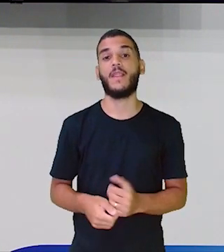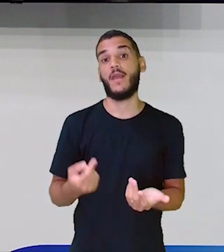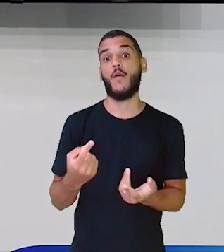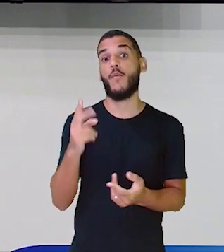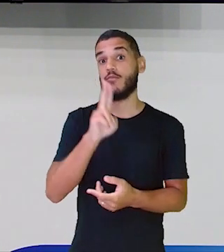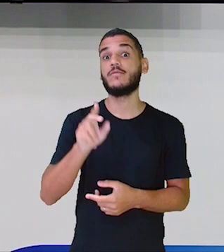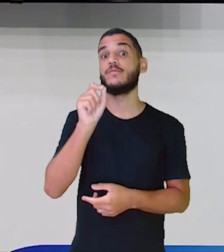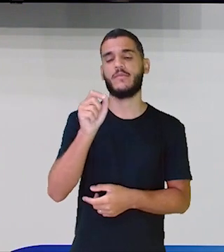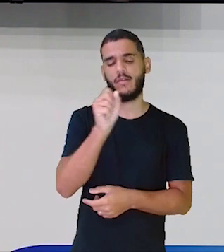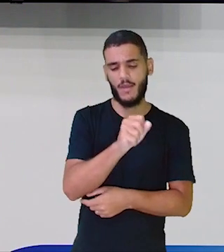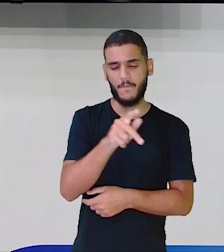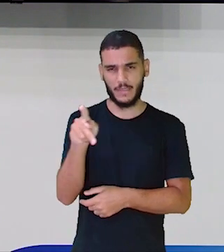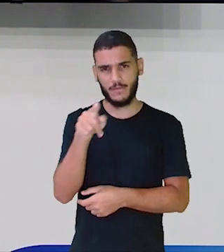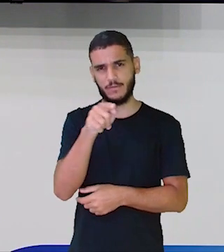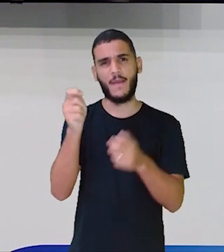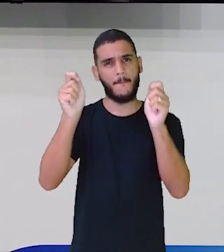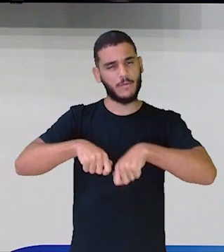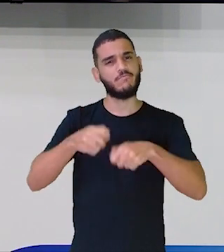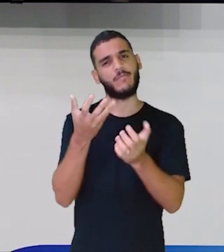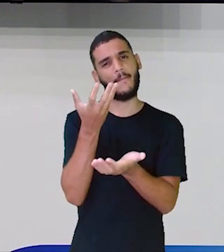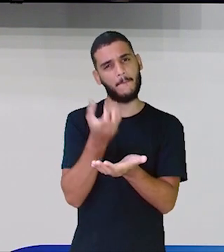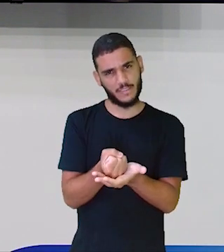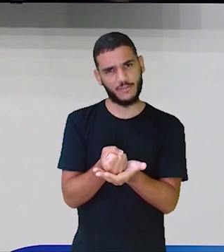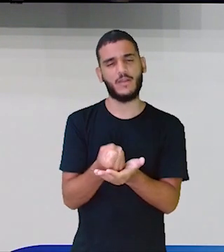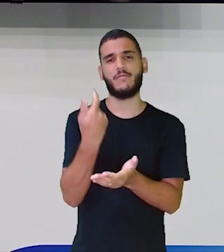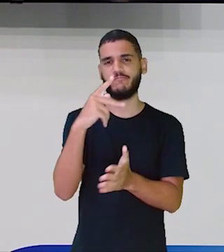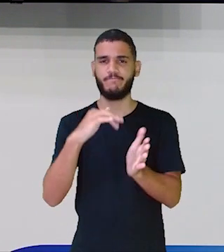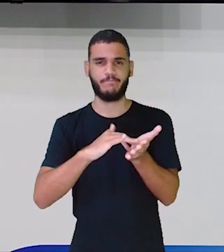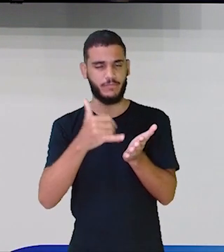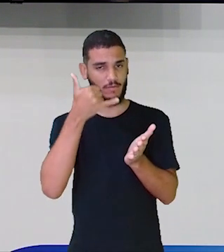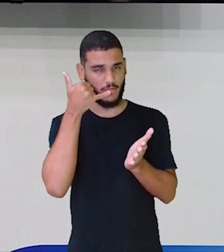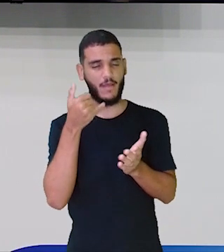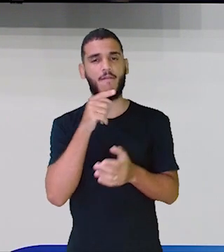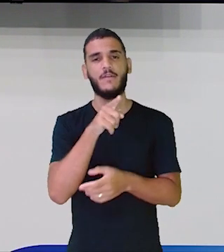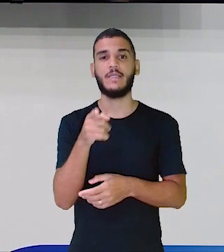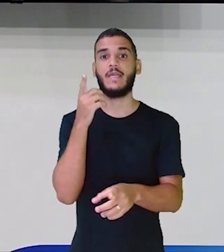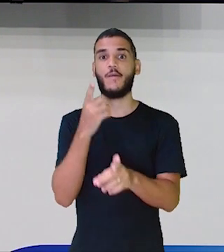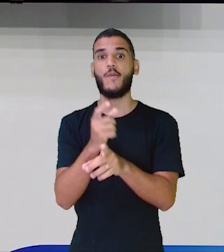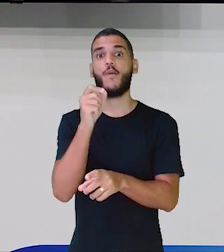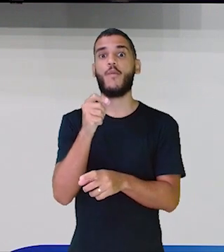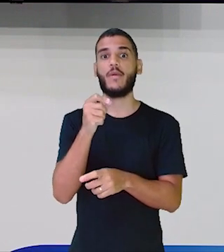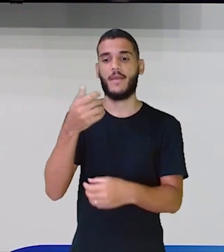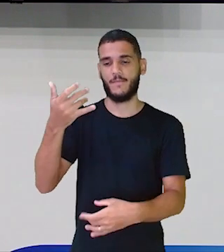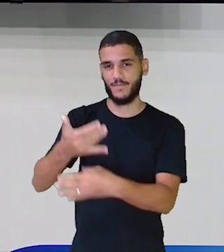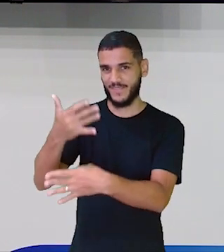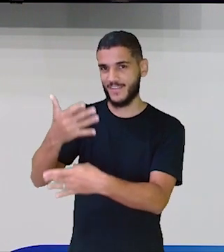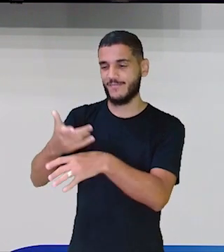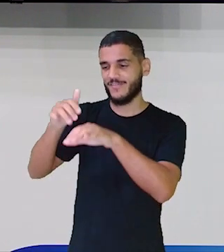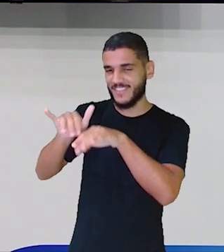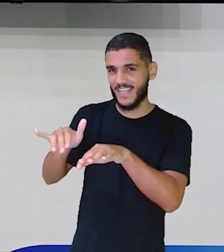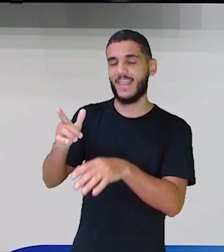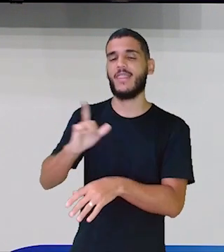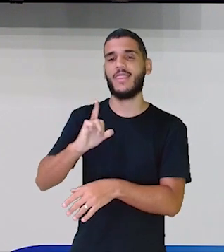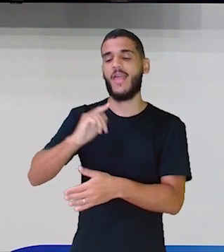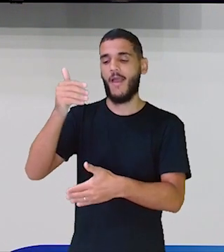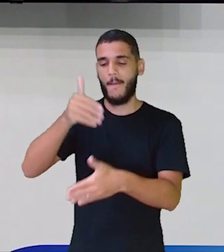através do aplicativo. Você baixa o aplicativo do Educa Recife no seu celular e lá você encontrará o chat. Sempre temos